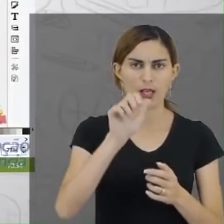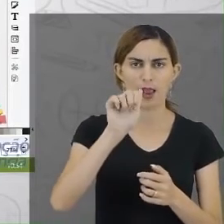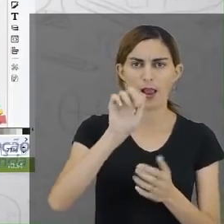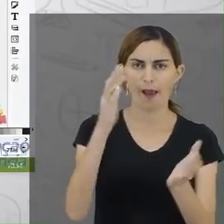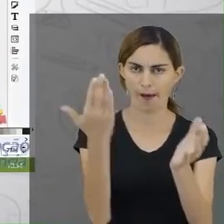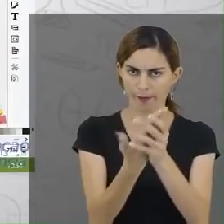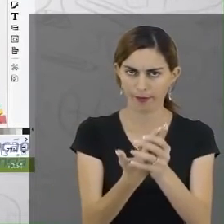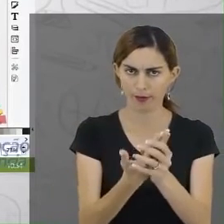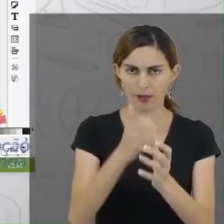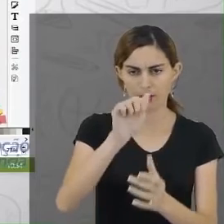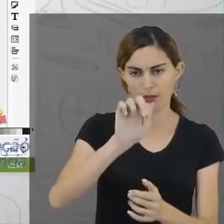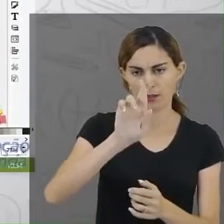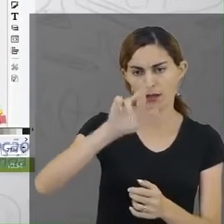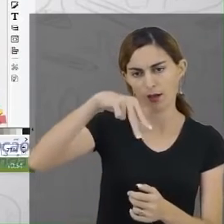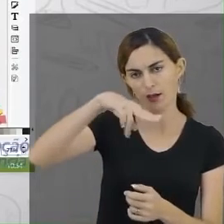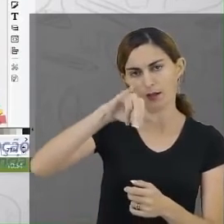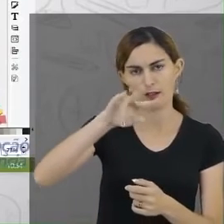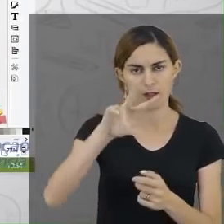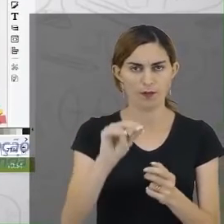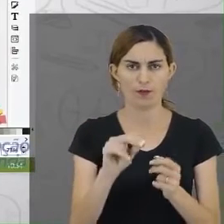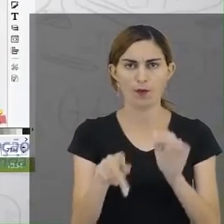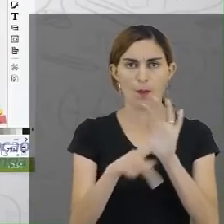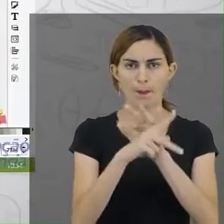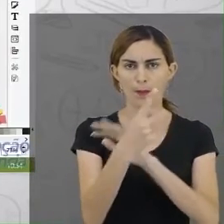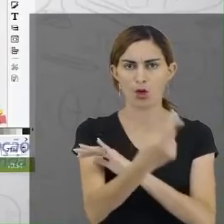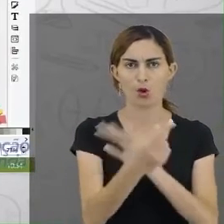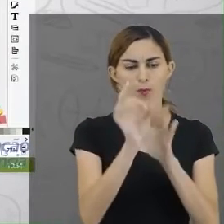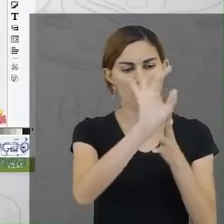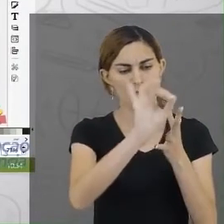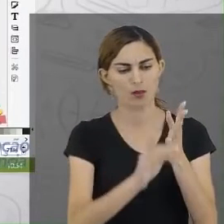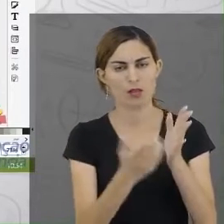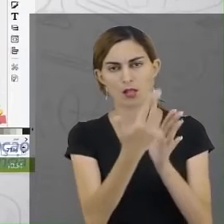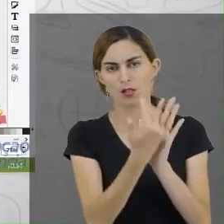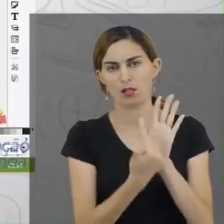em arquivo, propriedade do desenho.